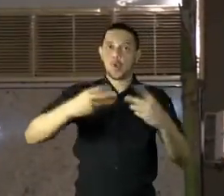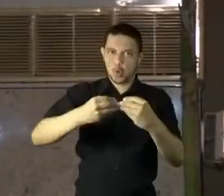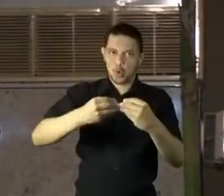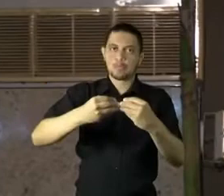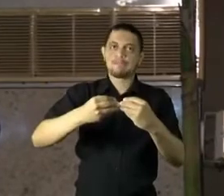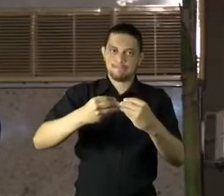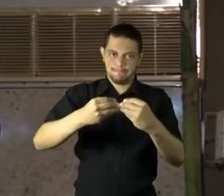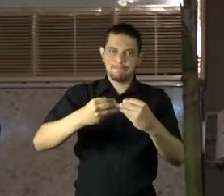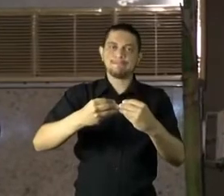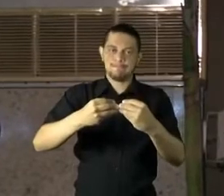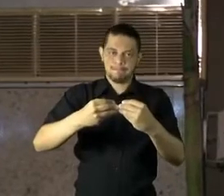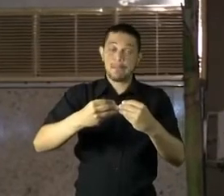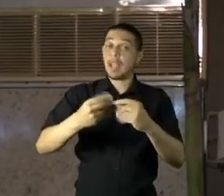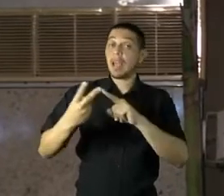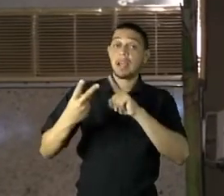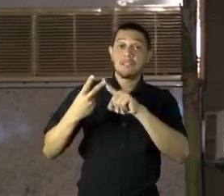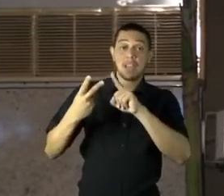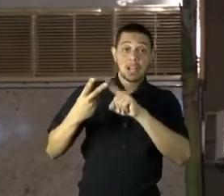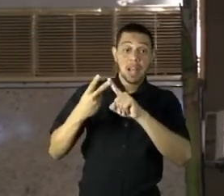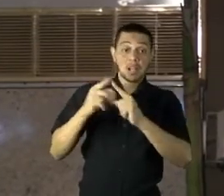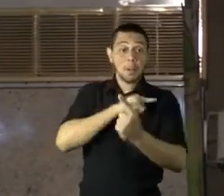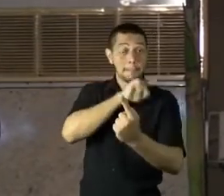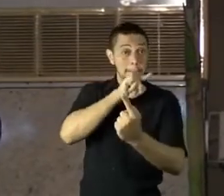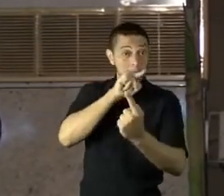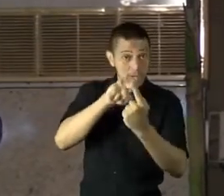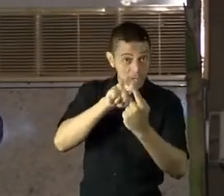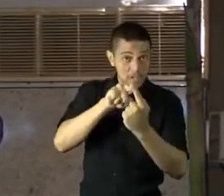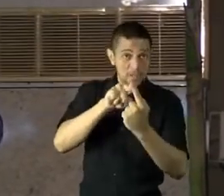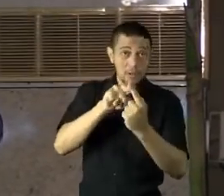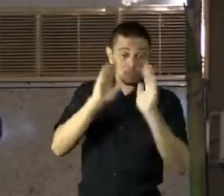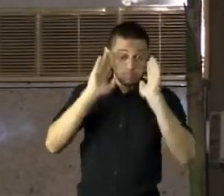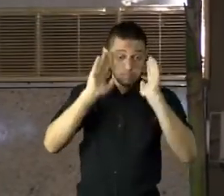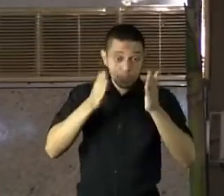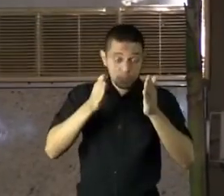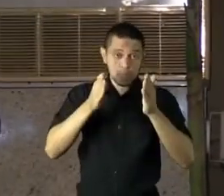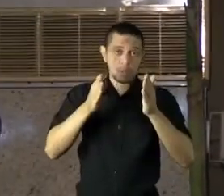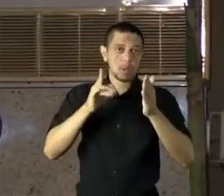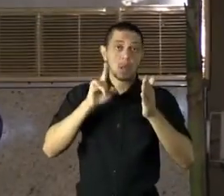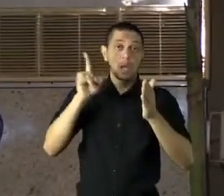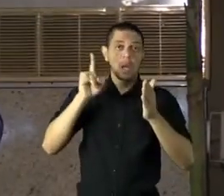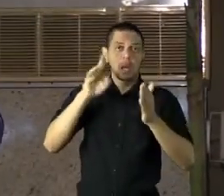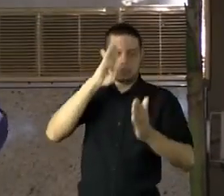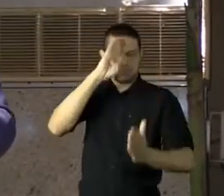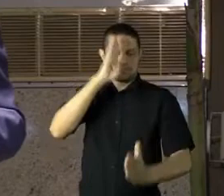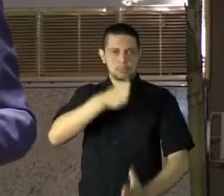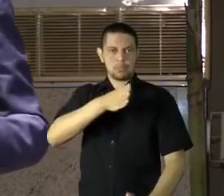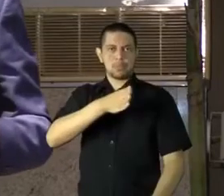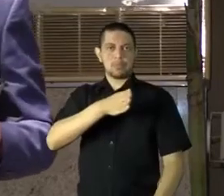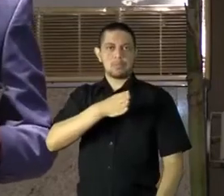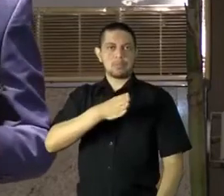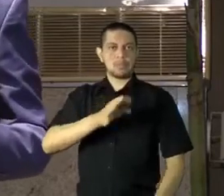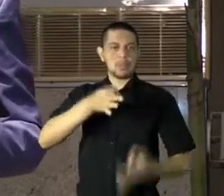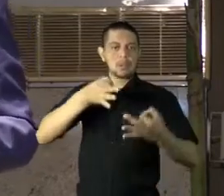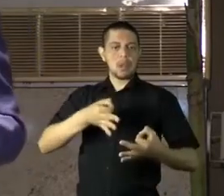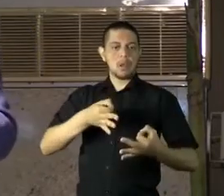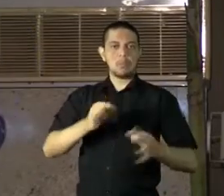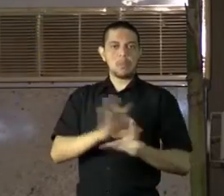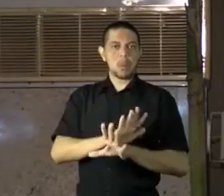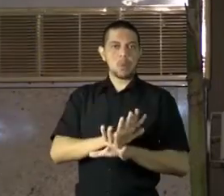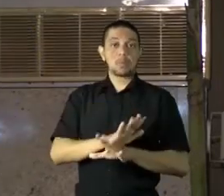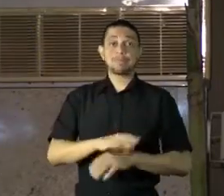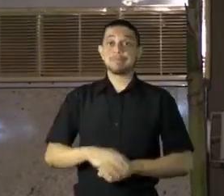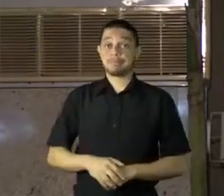que esta verdade ela é objetiva e que ela é absoluta em outras palavras